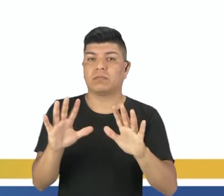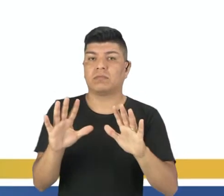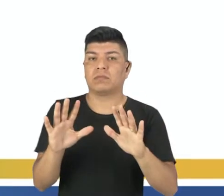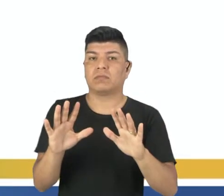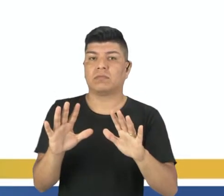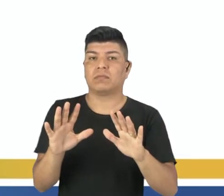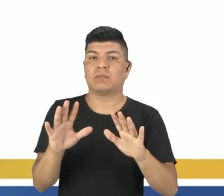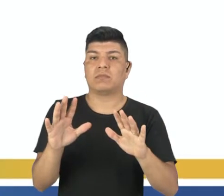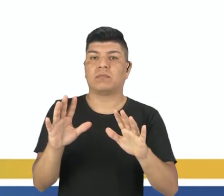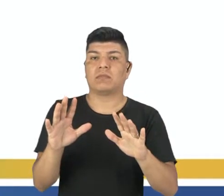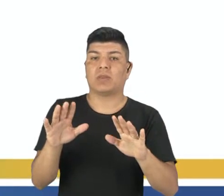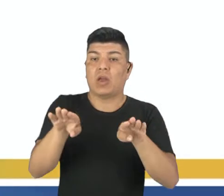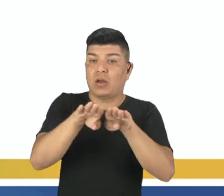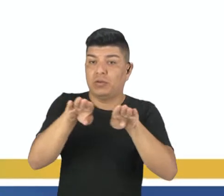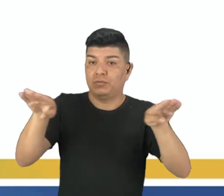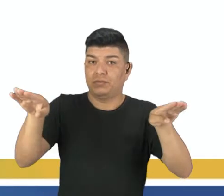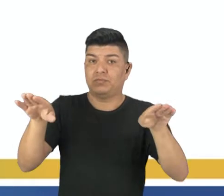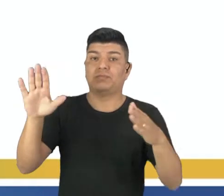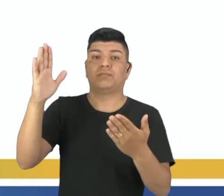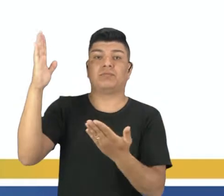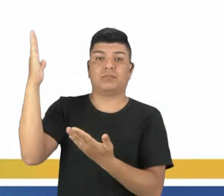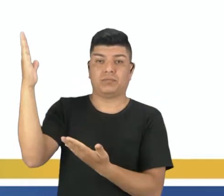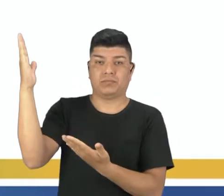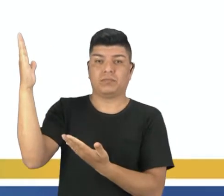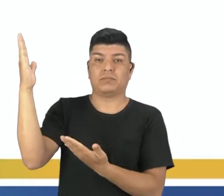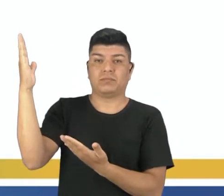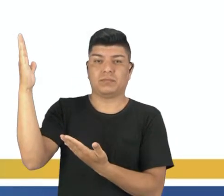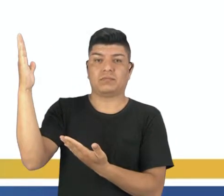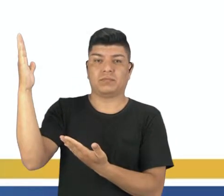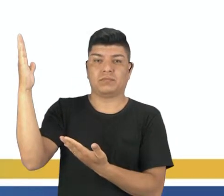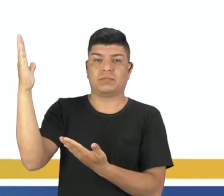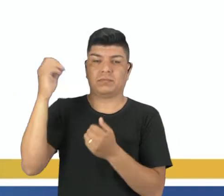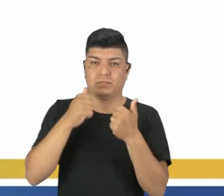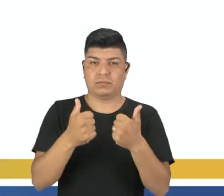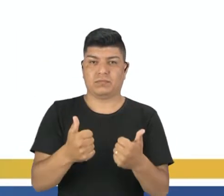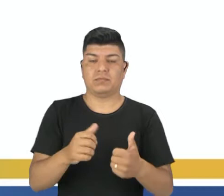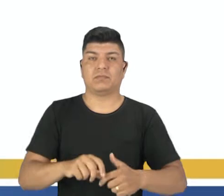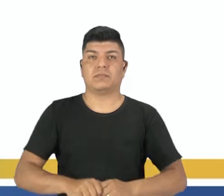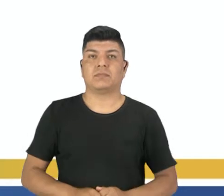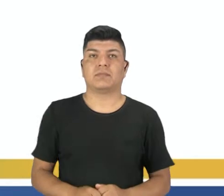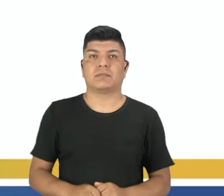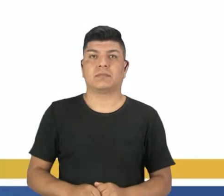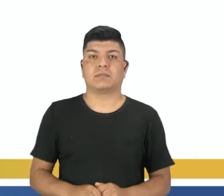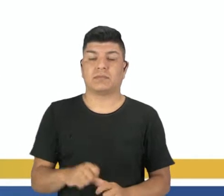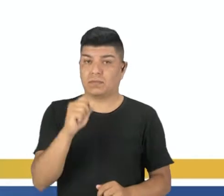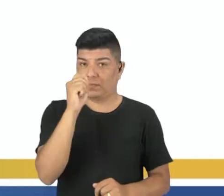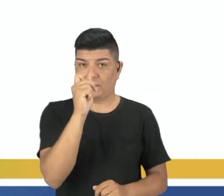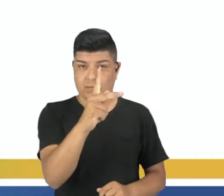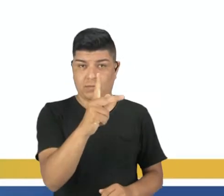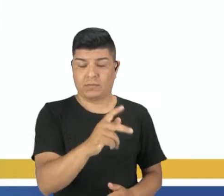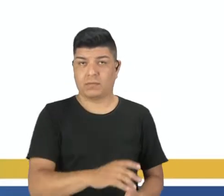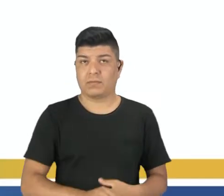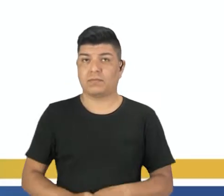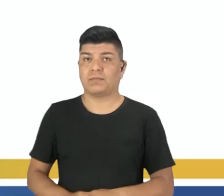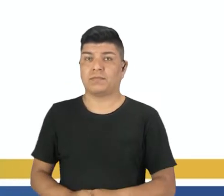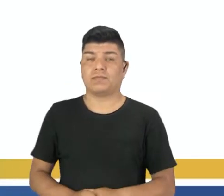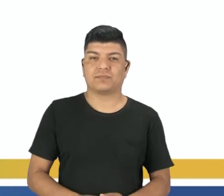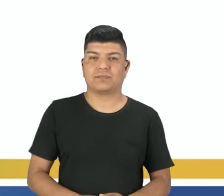unidades de área mesmo neste caso tudo bem Oi ok